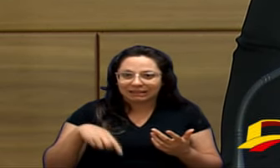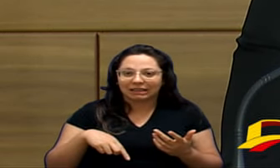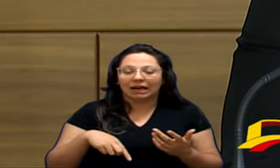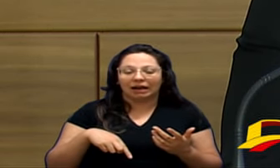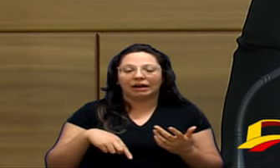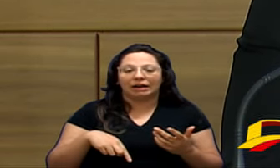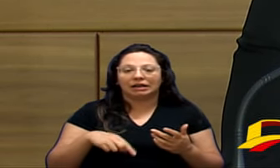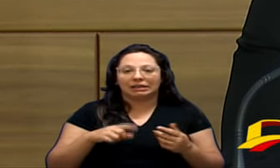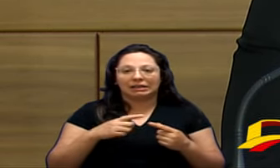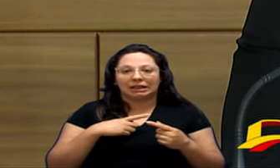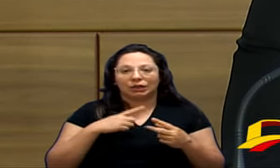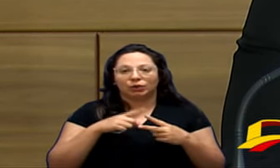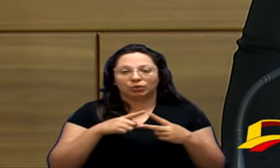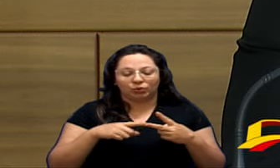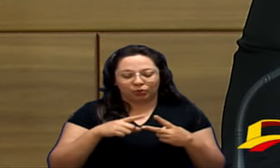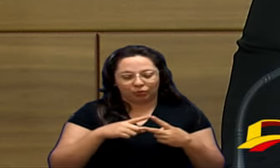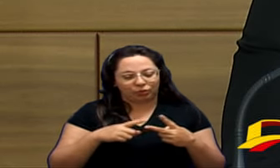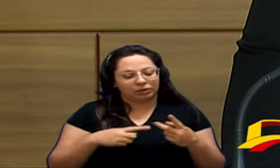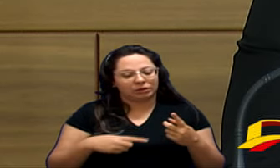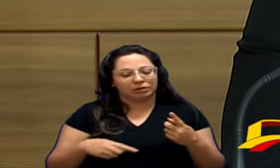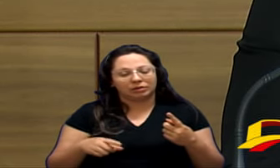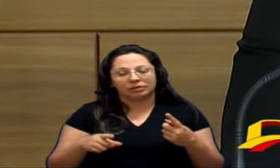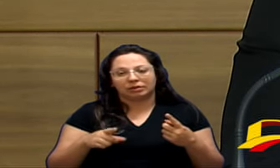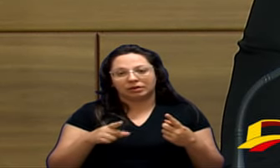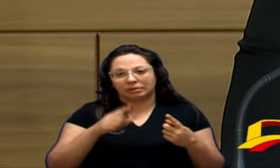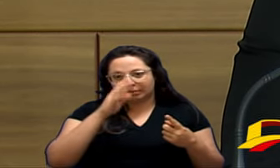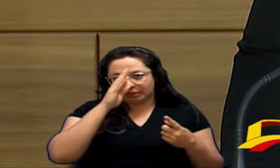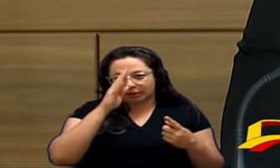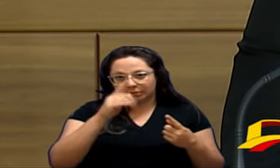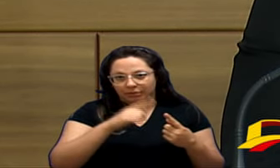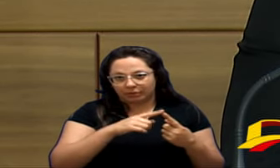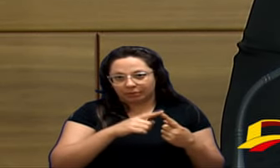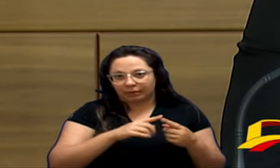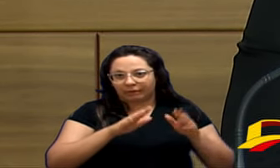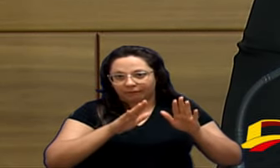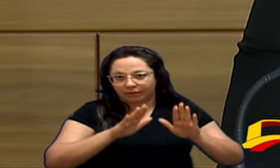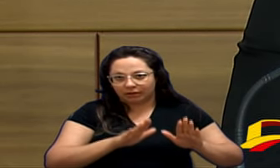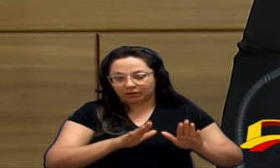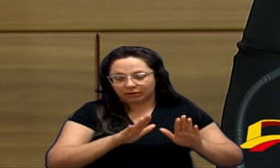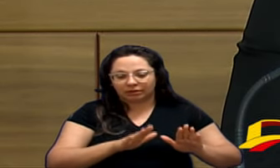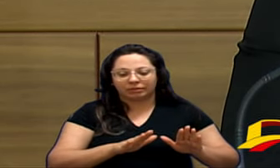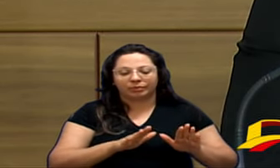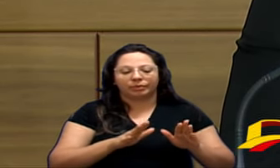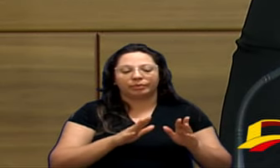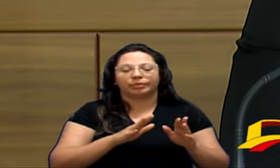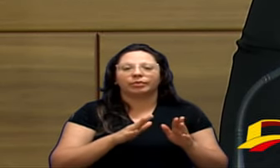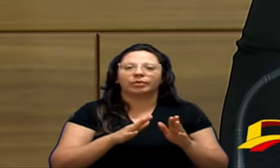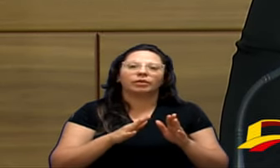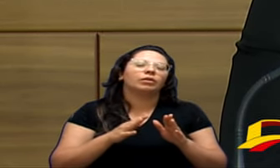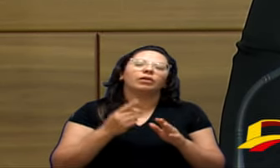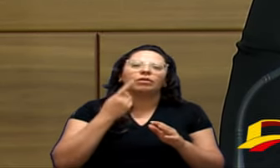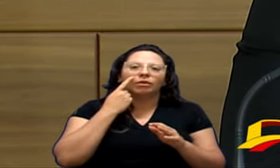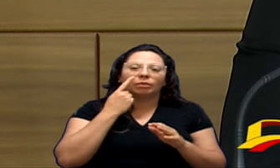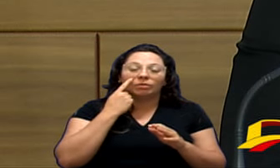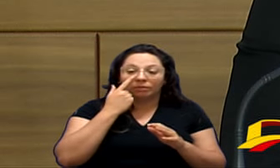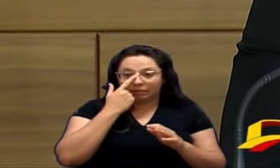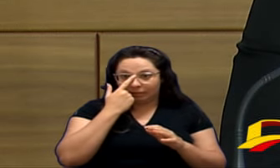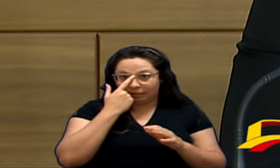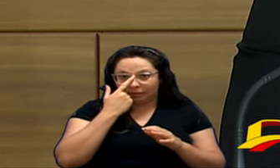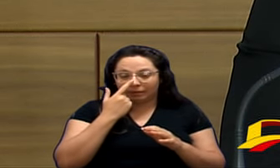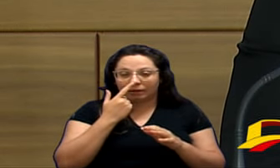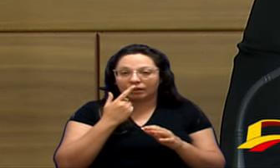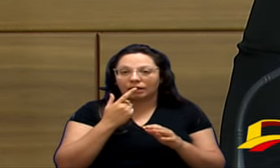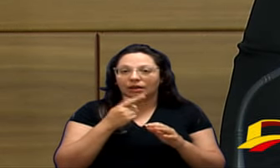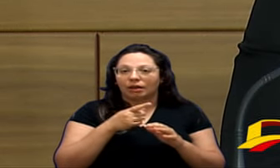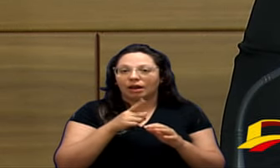duas possibilidades aí né A princípio as bases fixas né tudo vai ter que vai determinar isso daí é